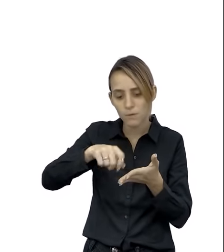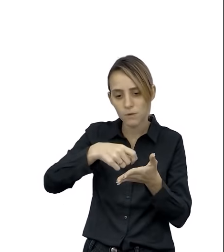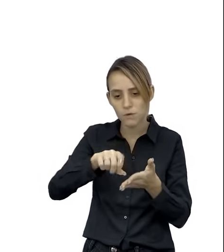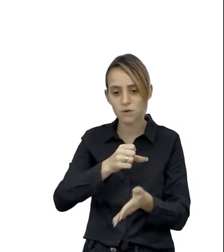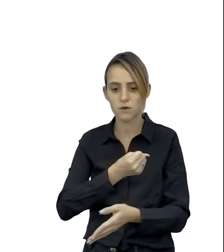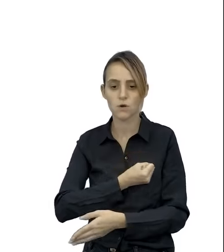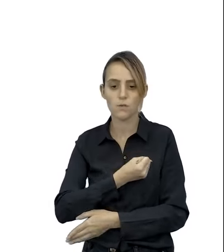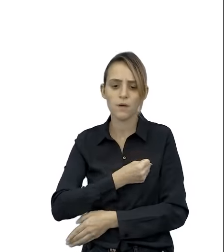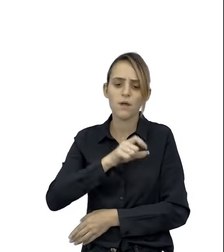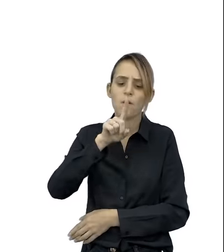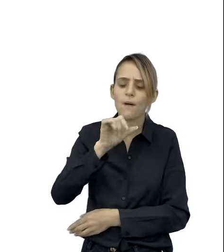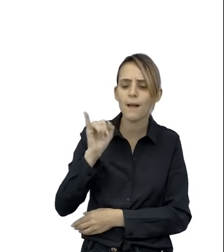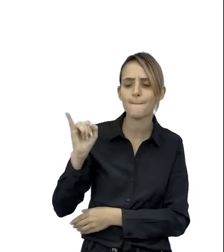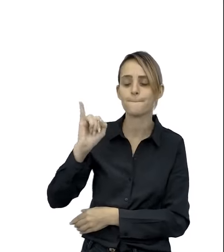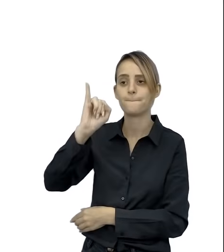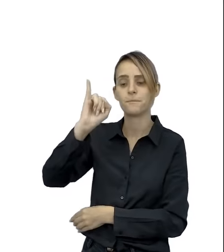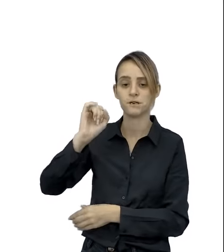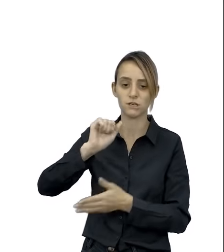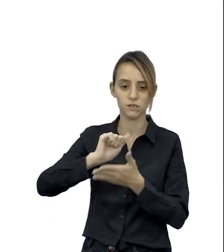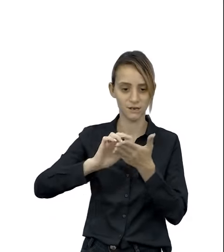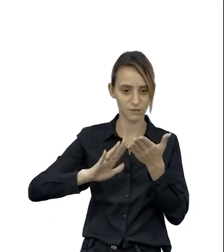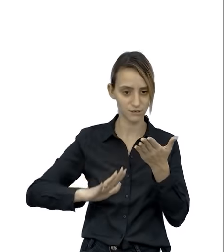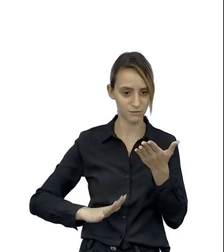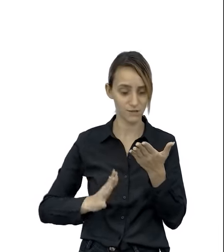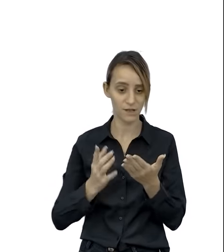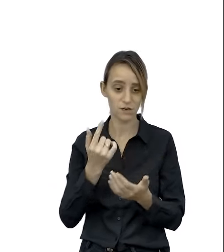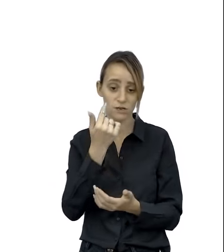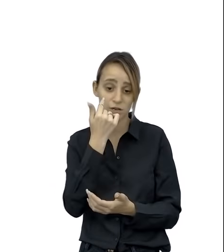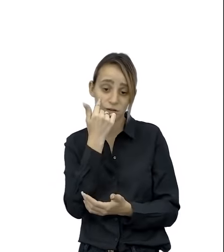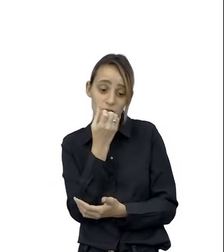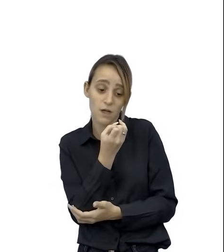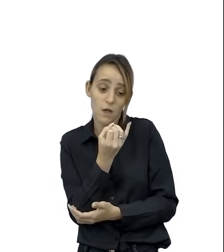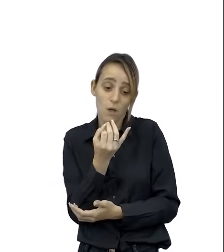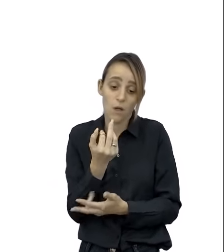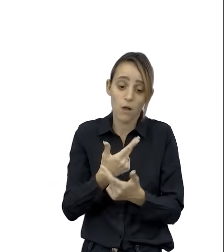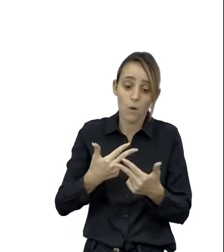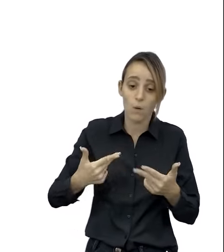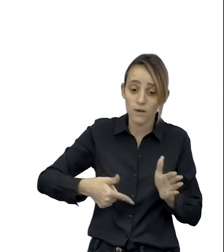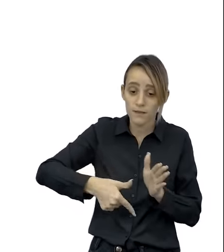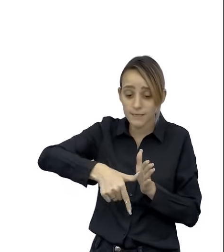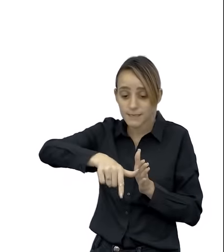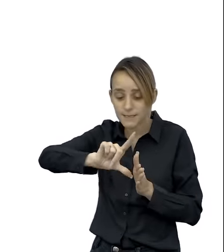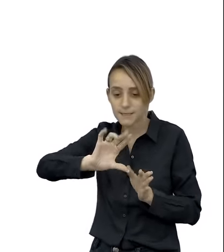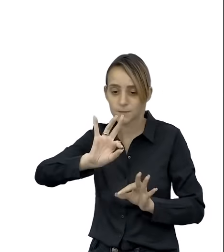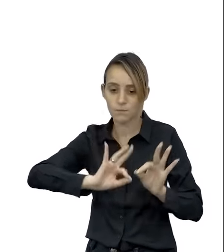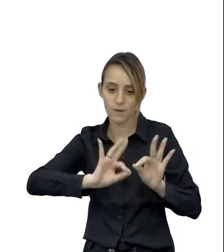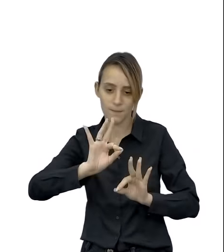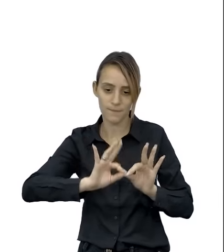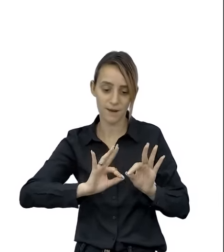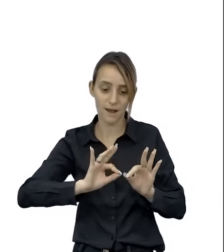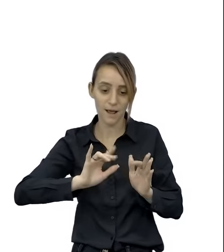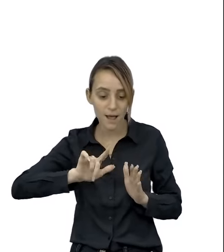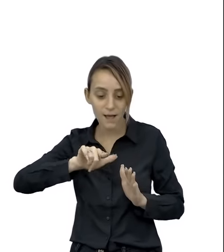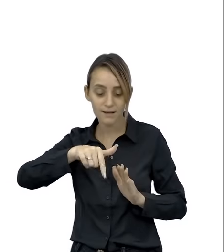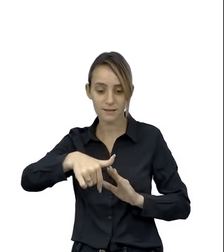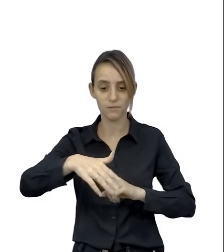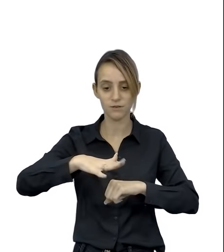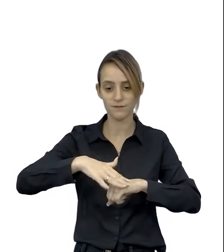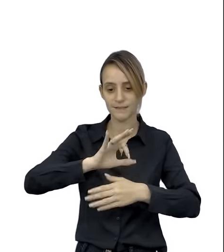nesse tipo de atividade. Vejam quantas coisas precisamos preparar para que a atividade seja, de fato,